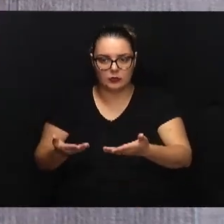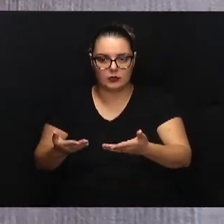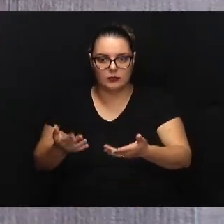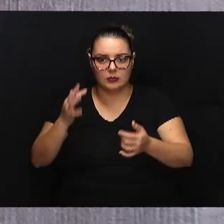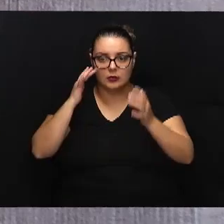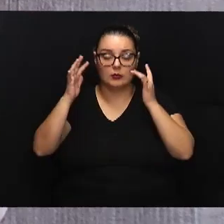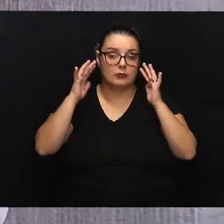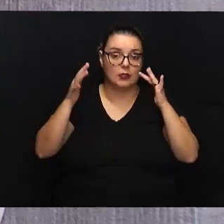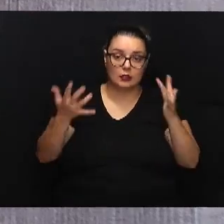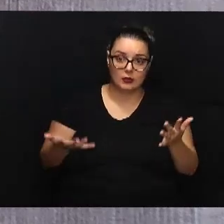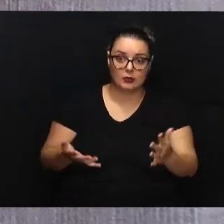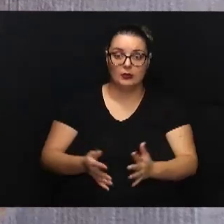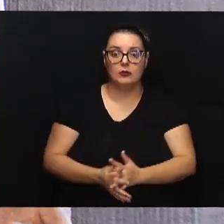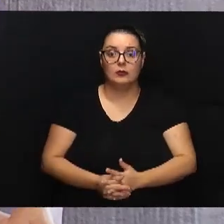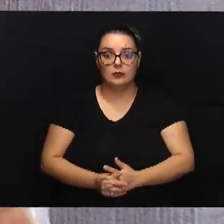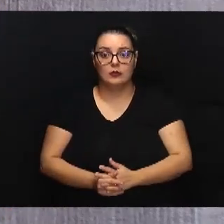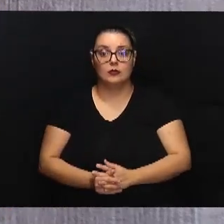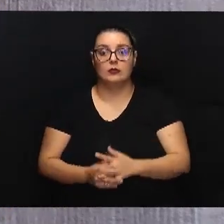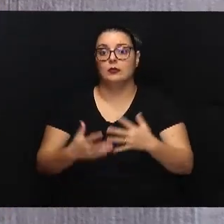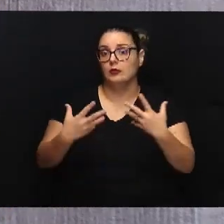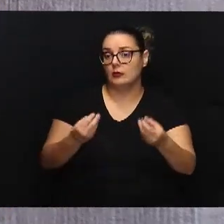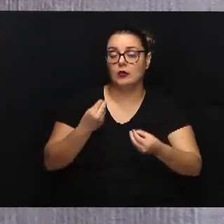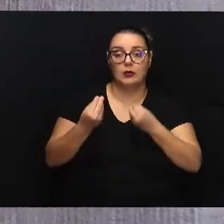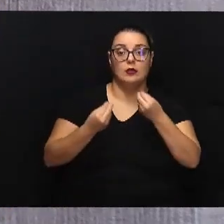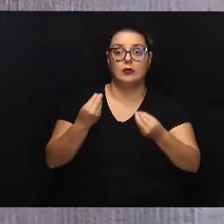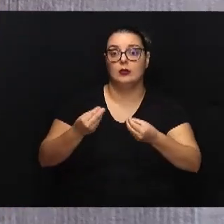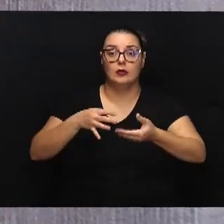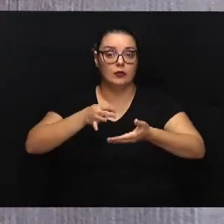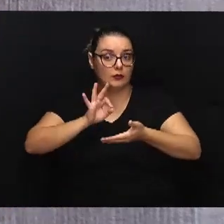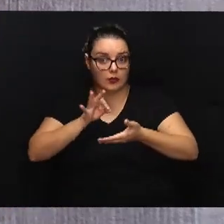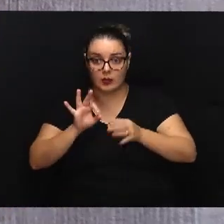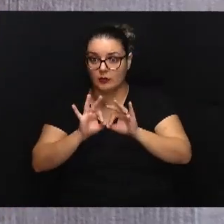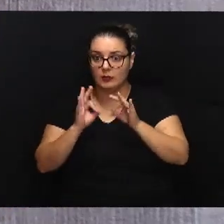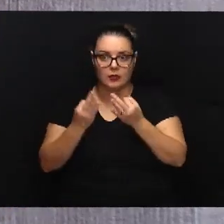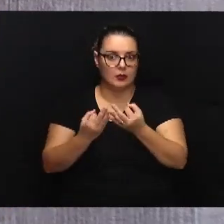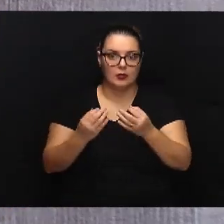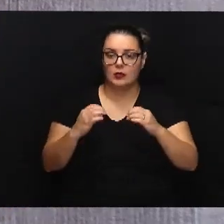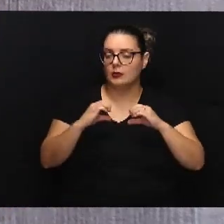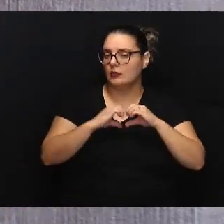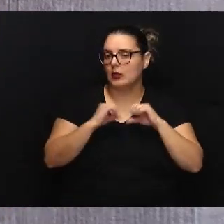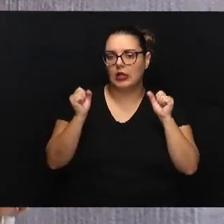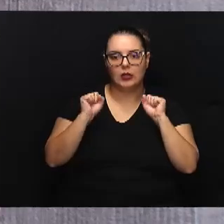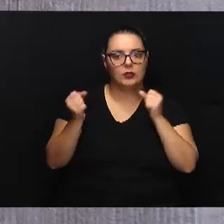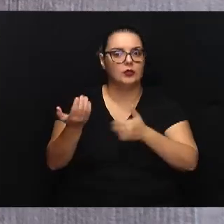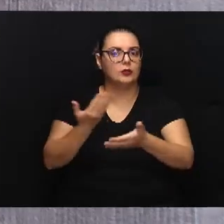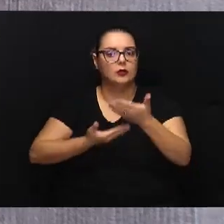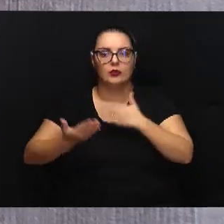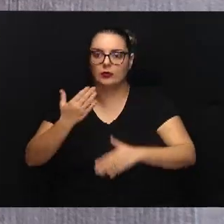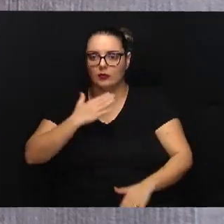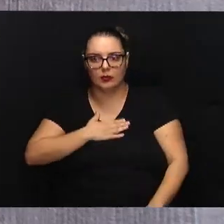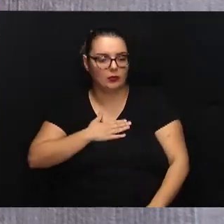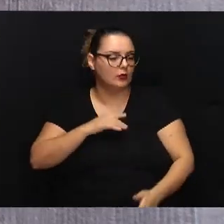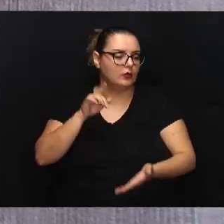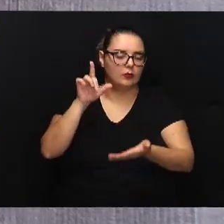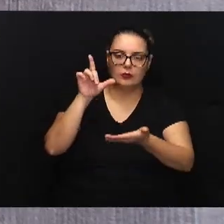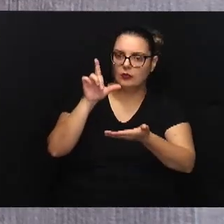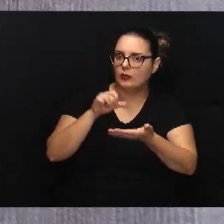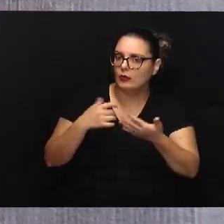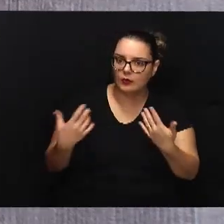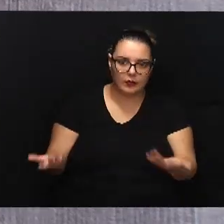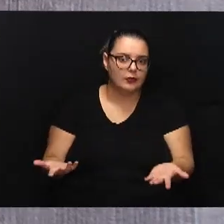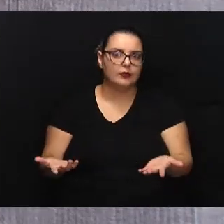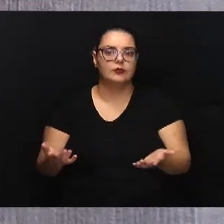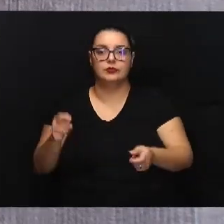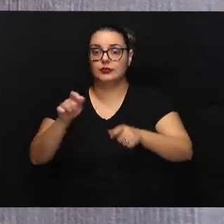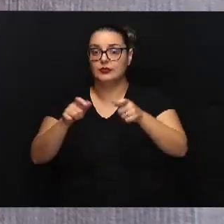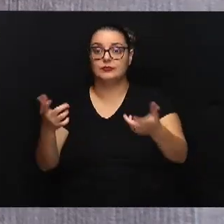assim, o recebimento, como vai ser esse café da manhã em família. Eu amo quando as pessoas compartilham comigo fotos das pessoas que